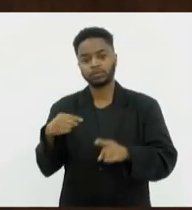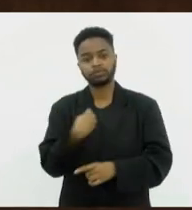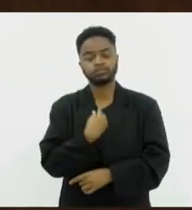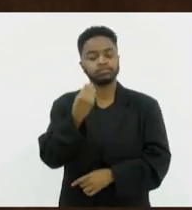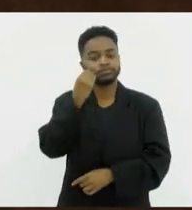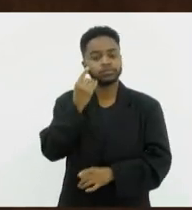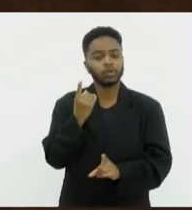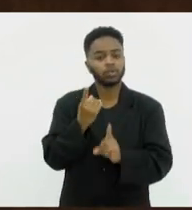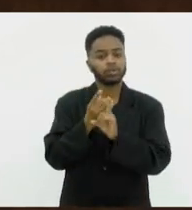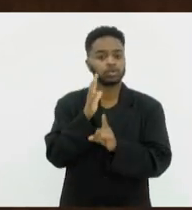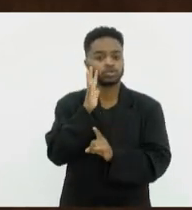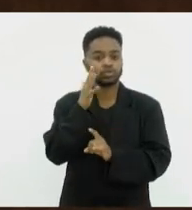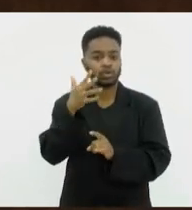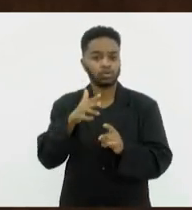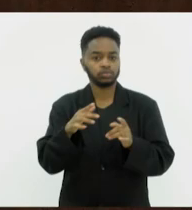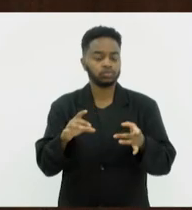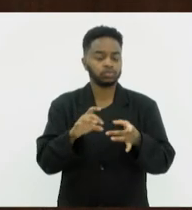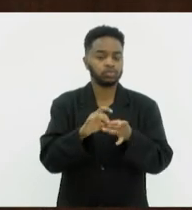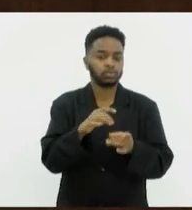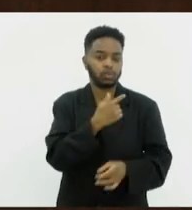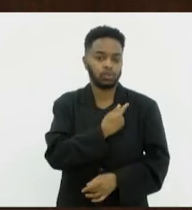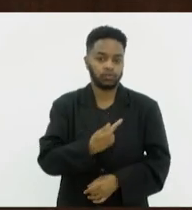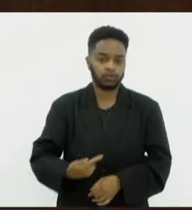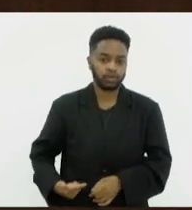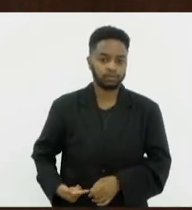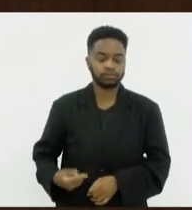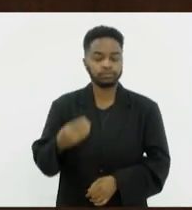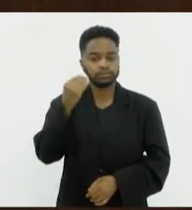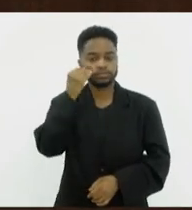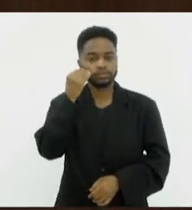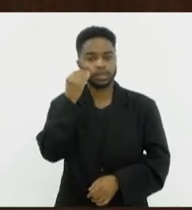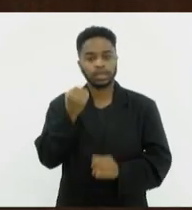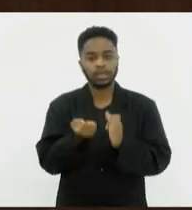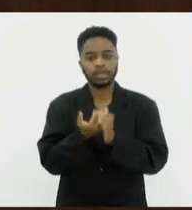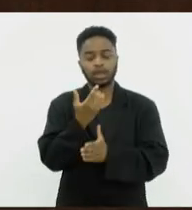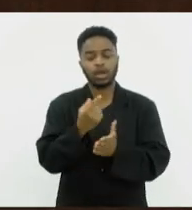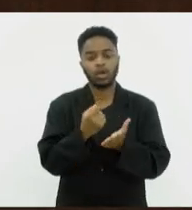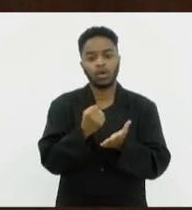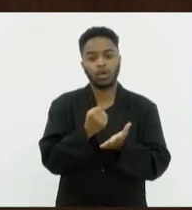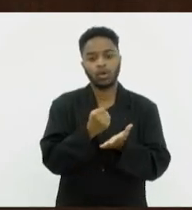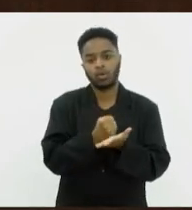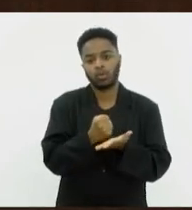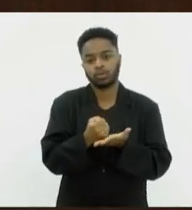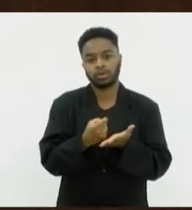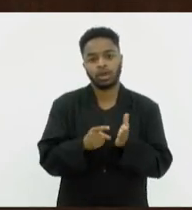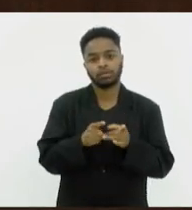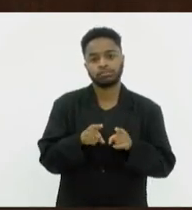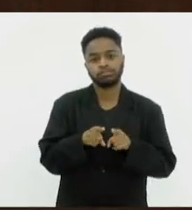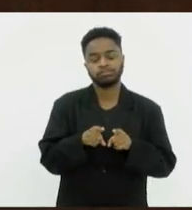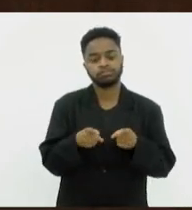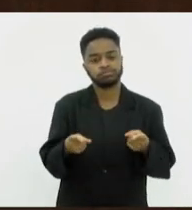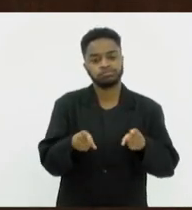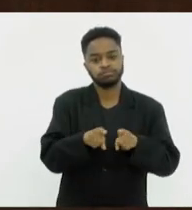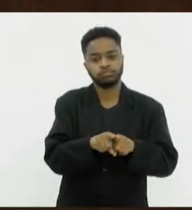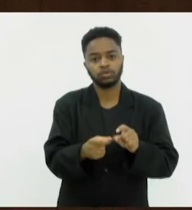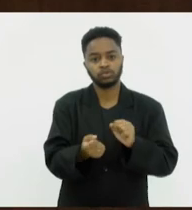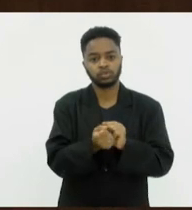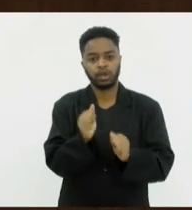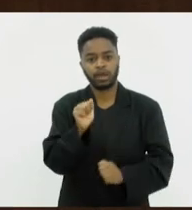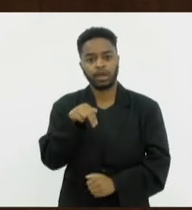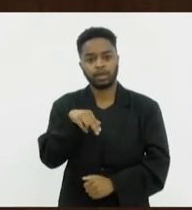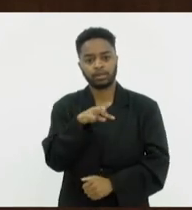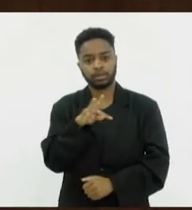solução através do governo do Estado para que celebre um convênio com a Agência Nacional de Transporte Terrestre para que a